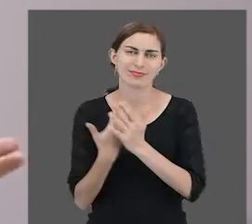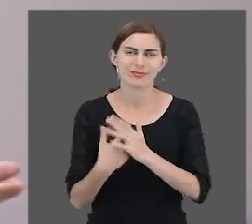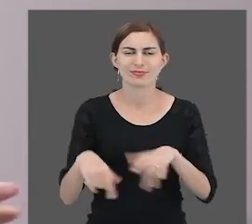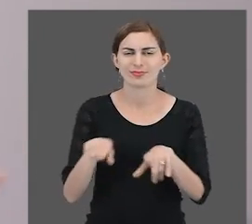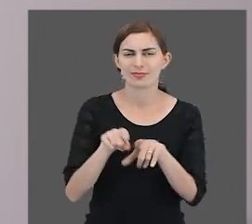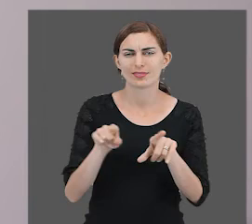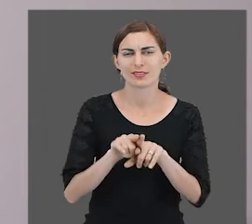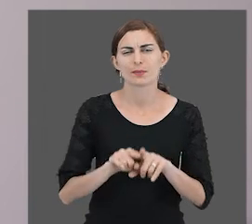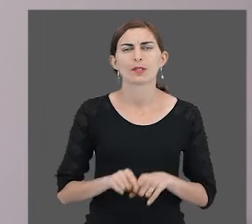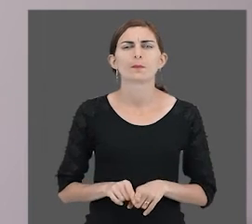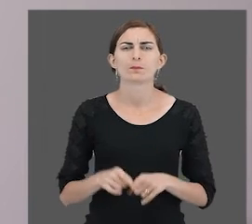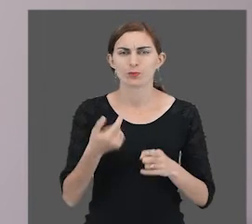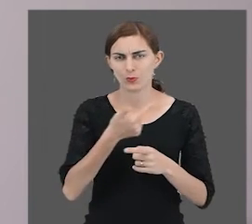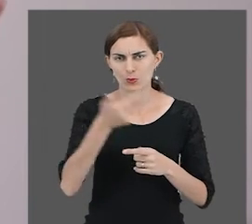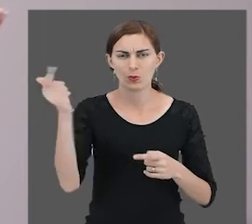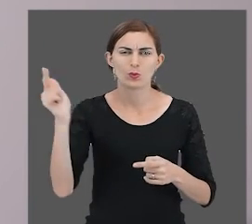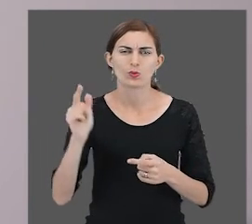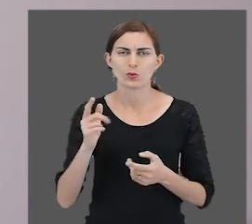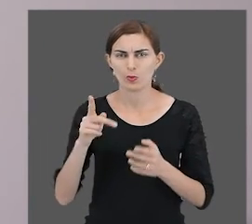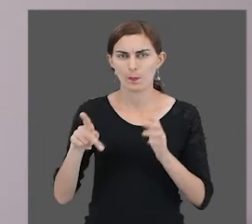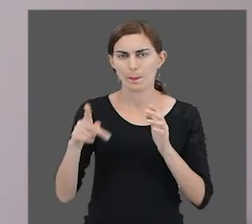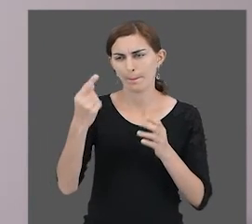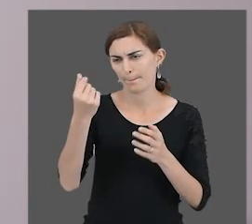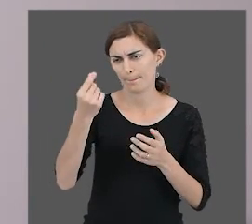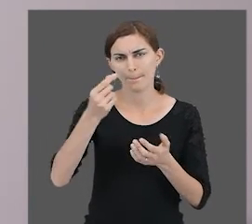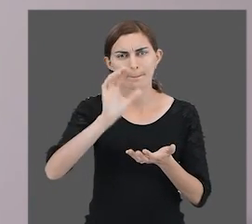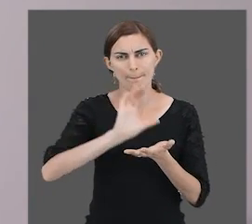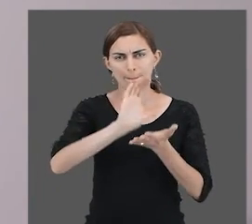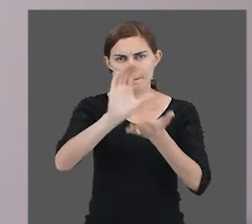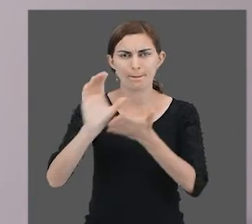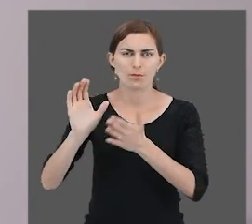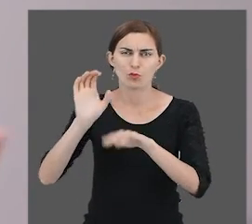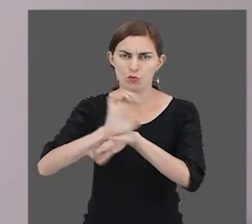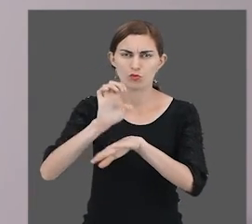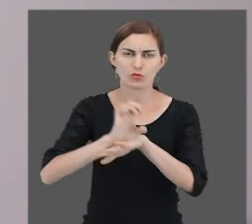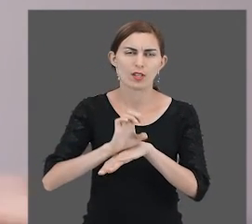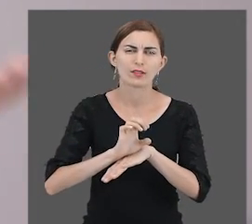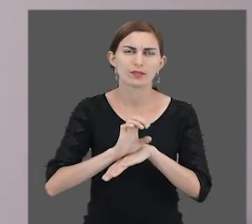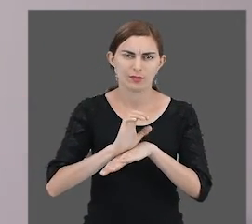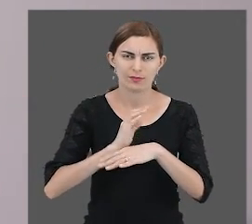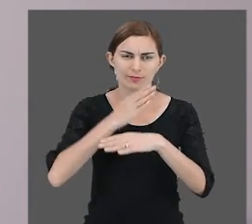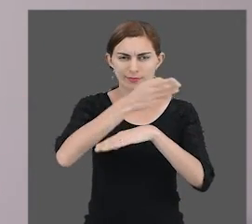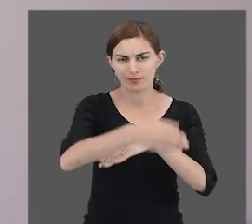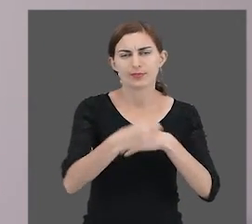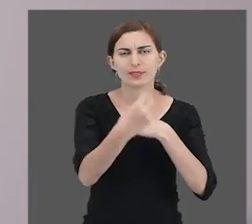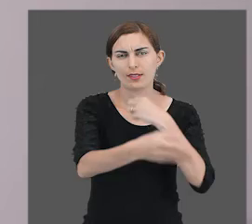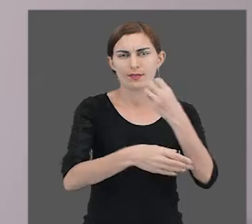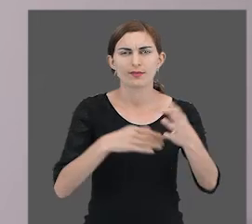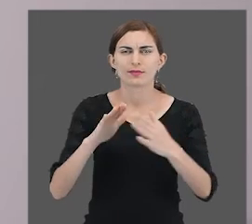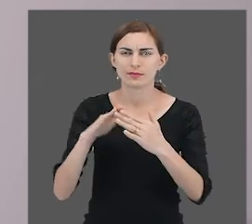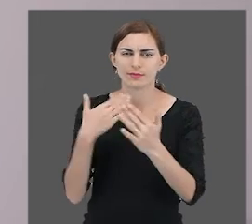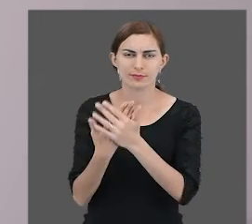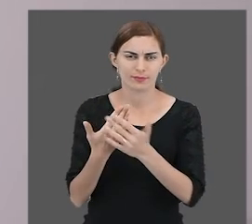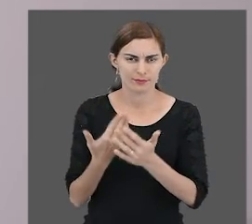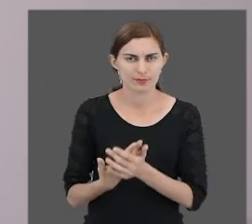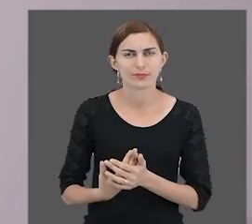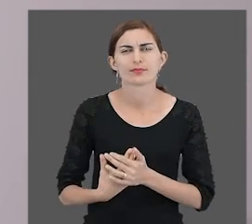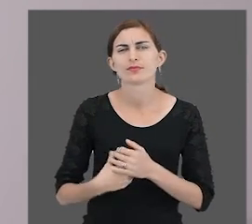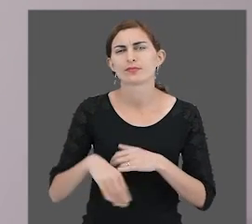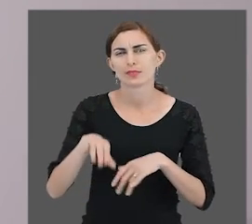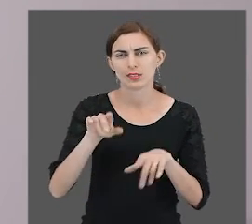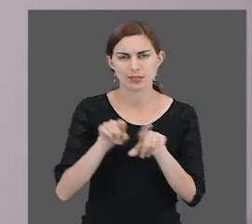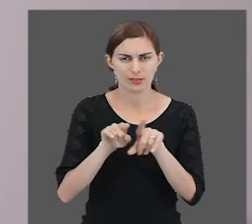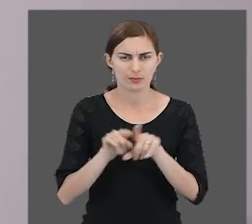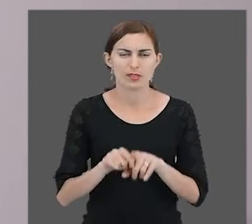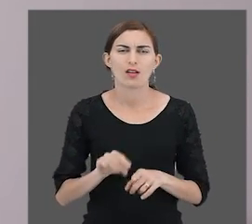suprimento institucional, que é enviado, né, um recurso próprio do Tesouro Estadual, um recurso ordinário, que é enviado para as escolas,